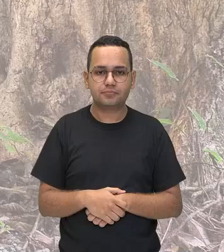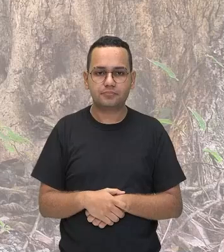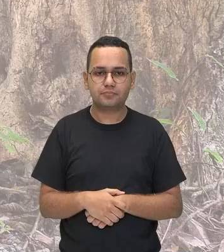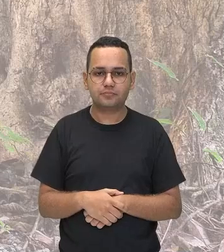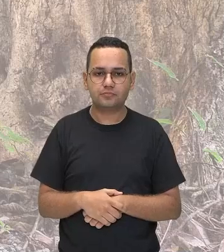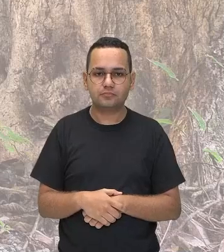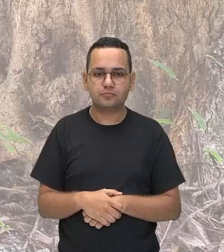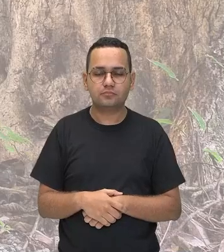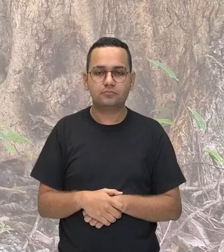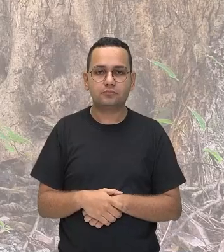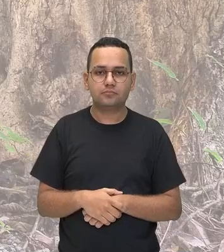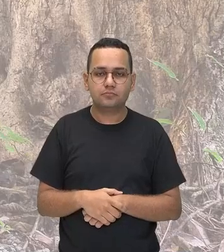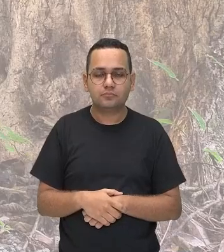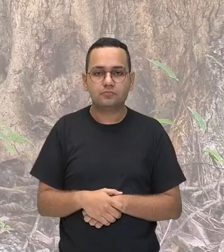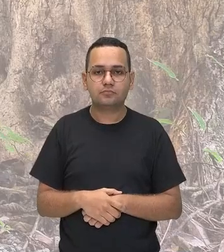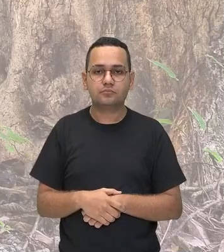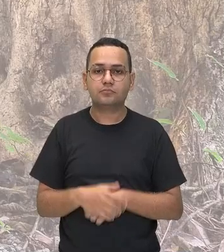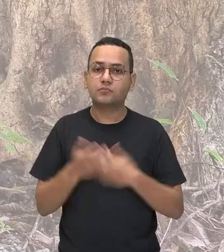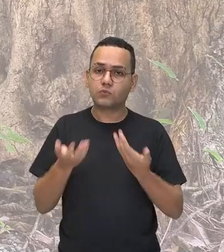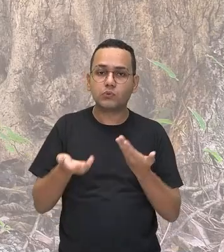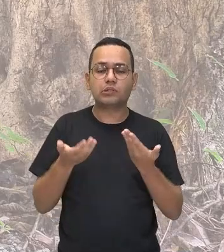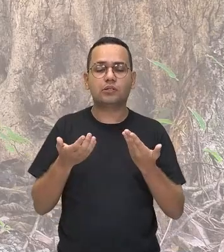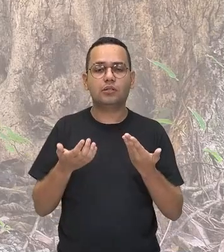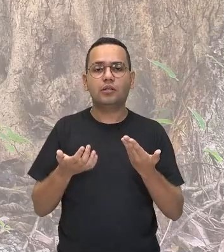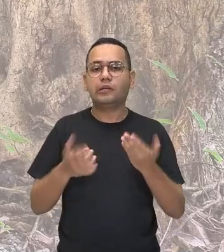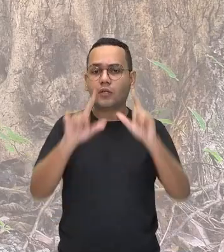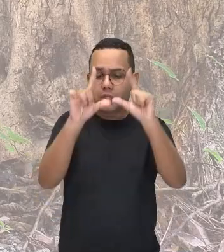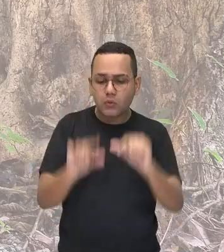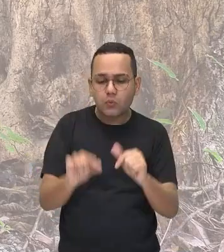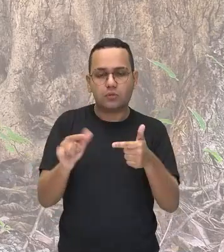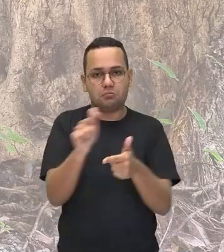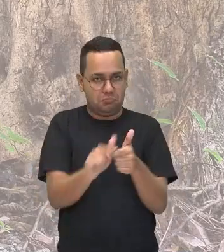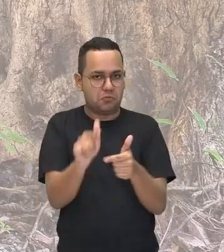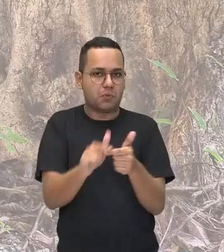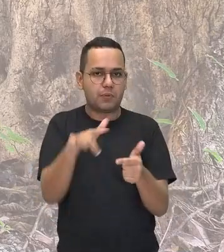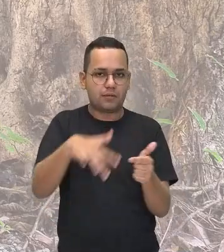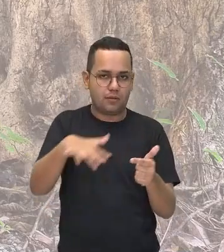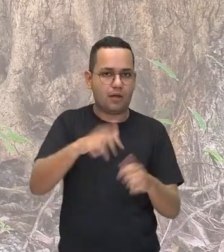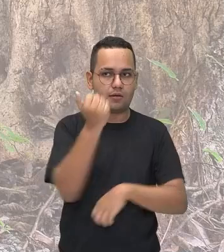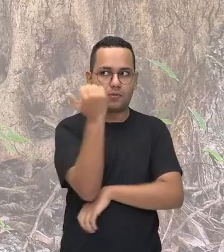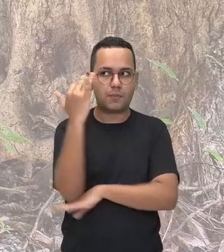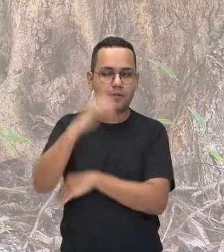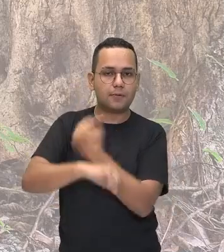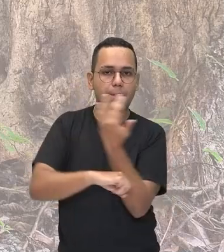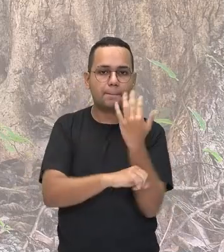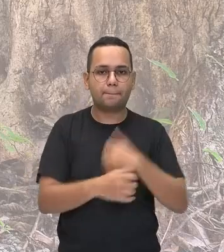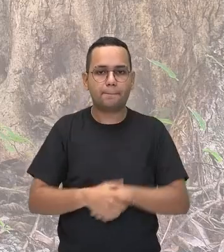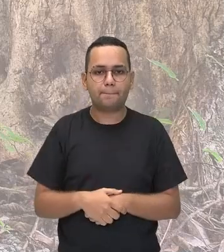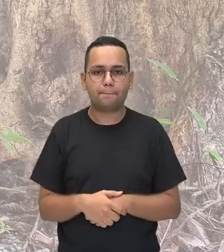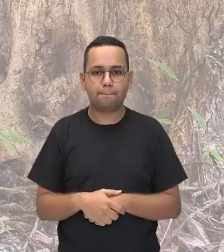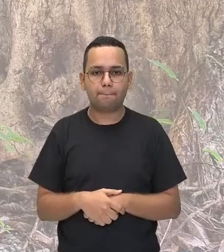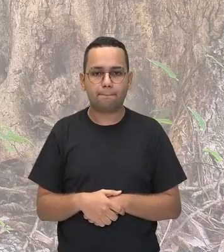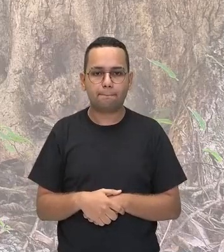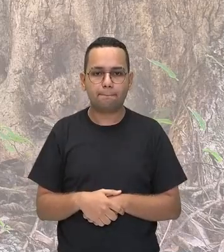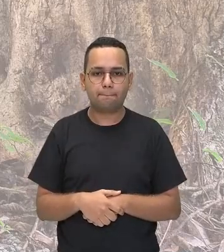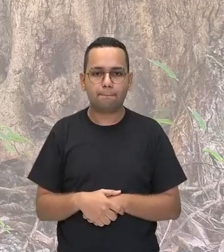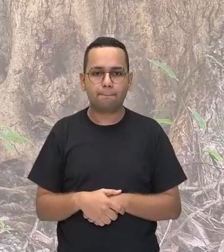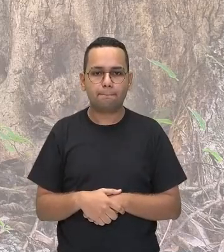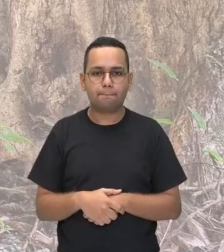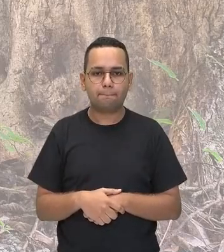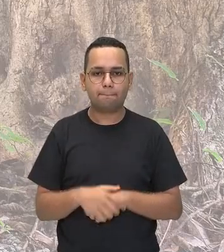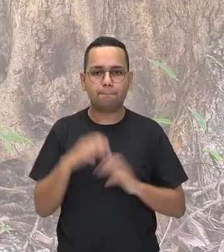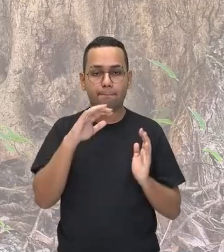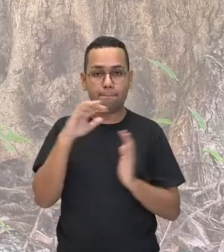aí esses riscos da própria escassez ambiental também. Ela se relaciona a bioeconomia com o conceito de economia verde. Então, a gente vai ver as